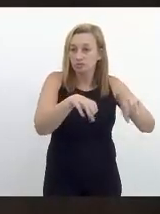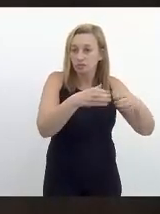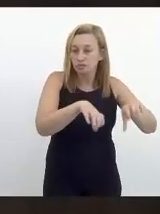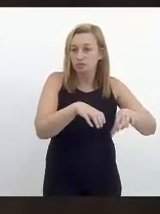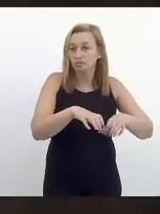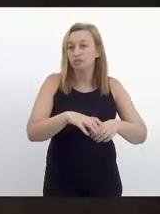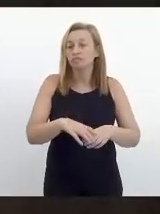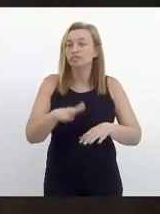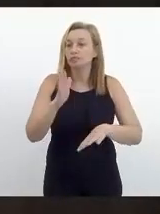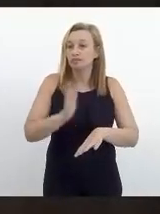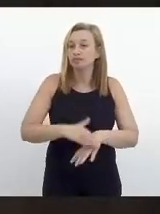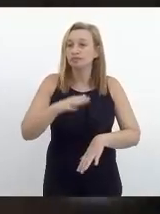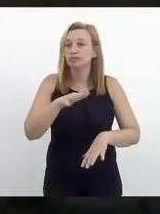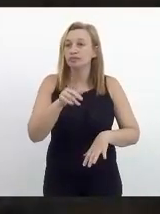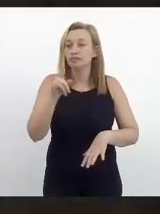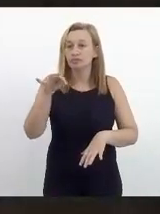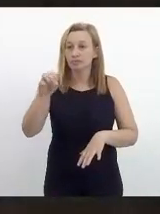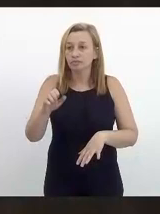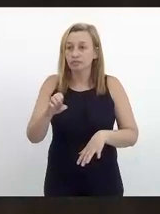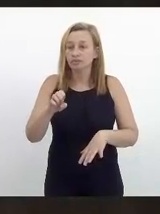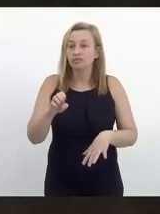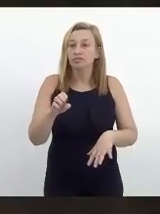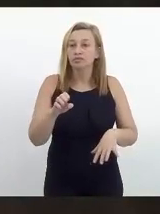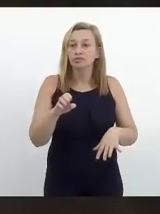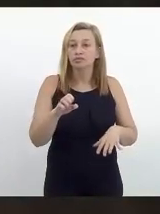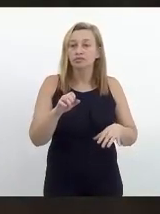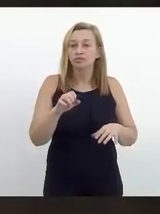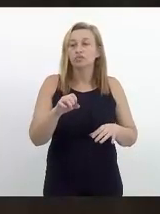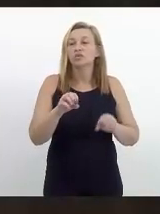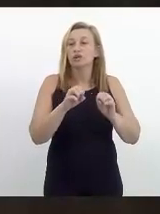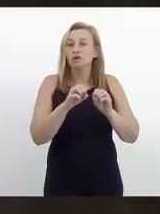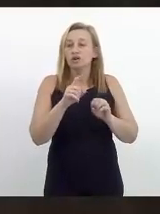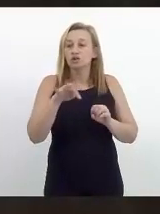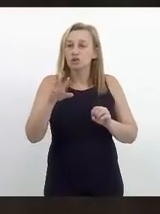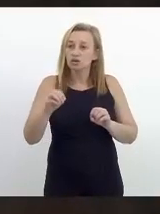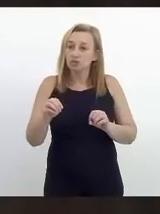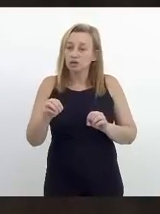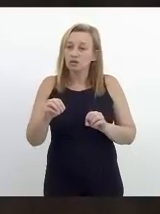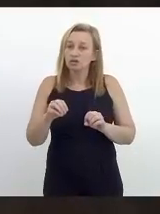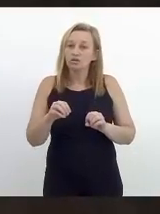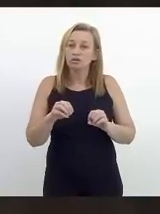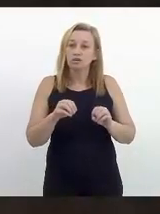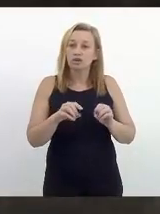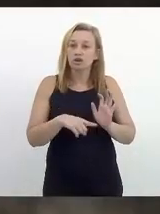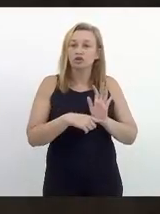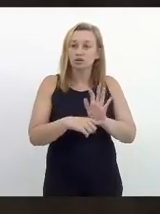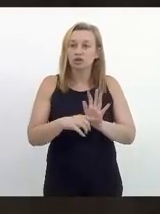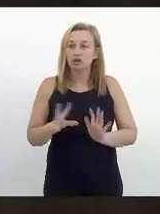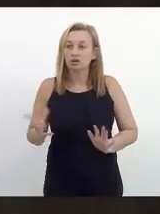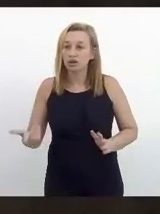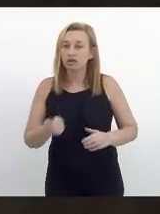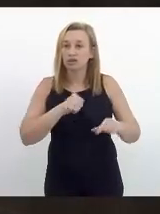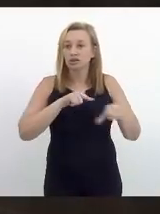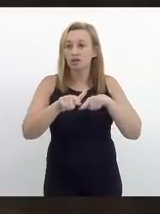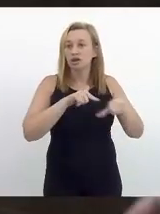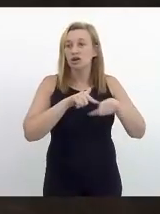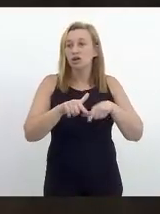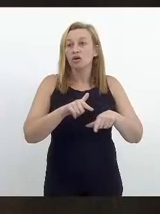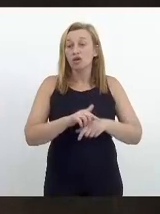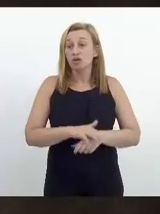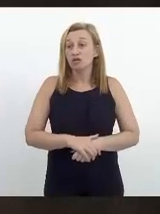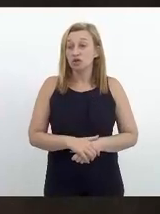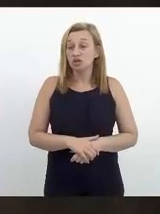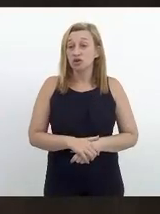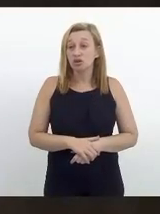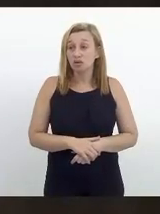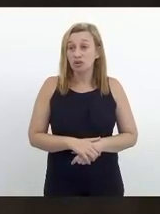convocar mais agentes socioeducativos para garantir um funcionamento adequado do DEGAS. É muito grave.